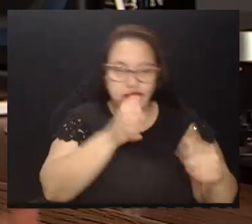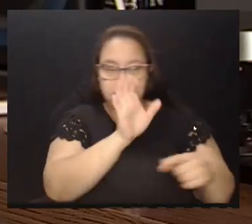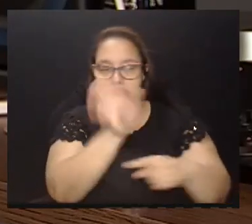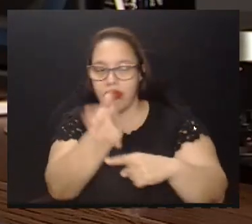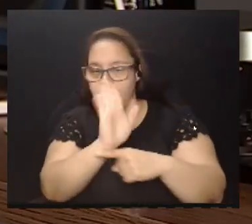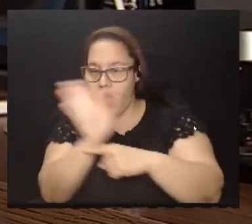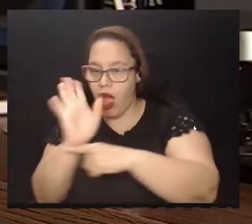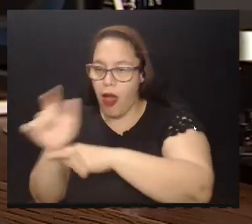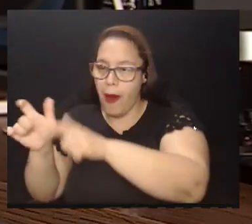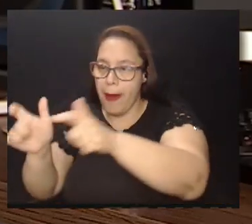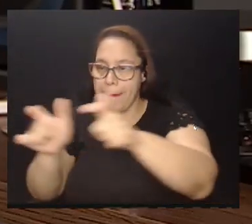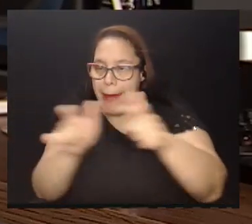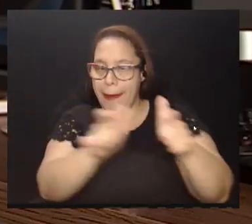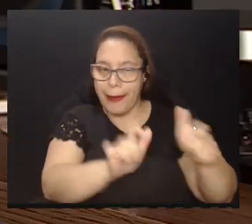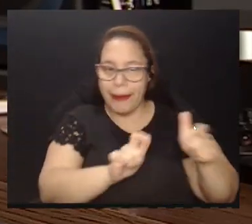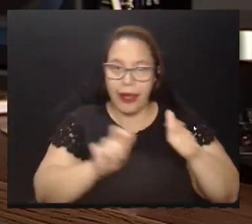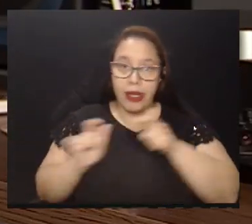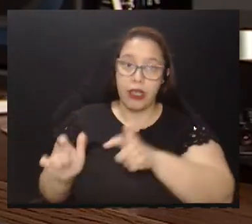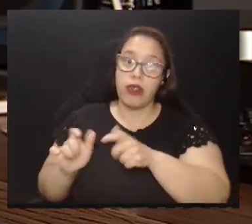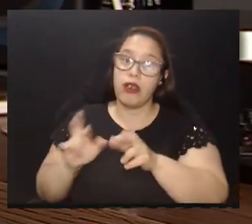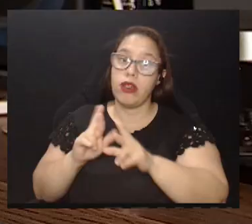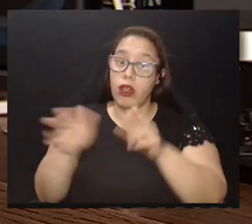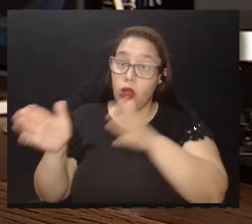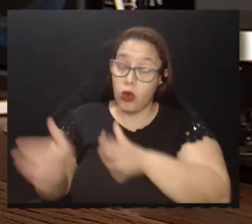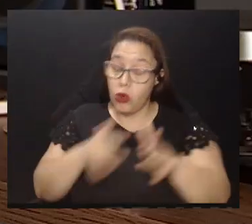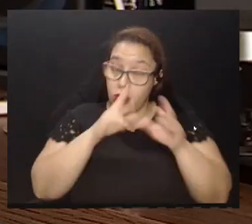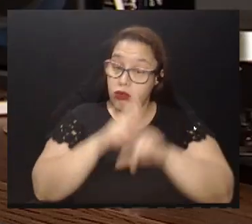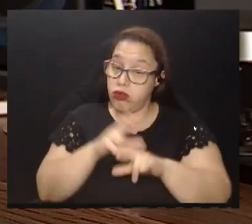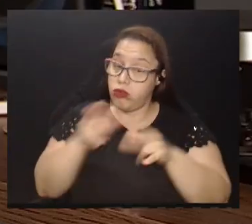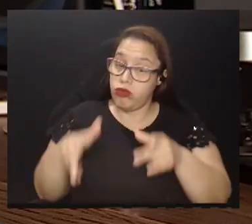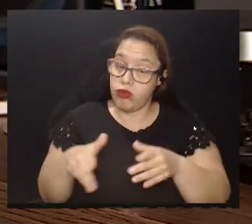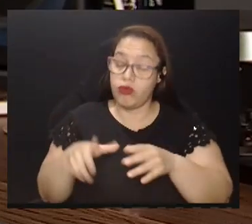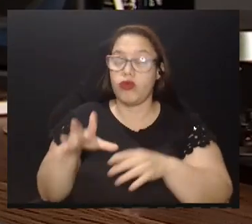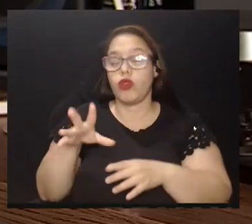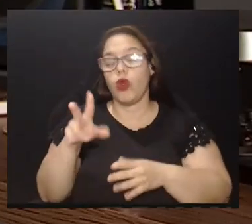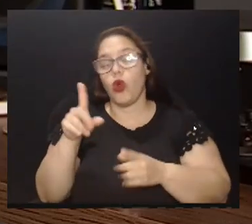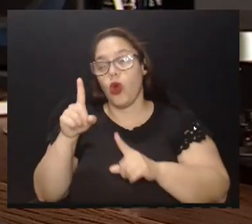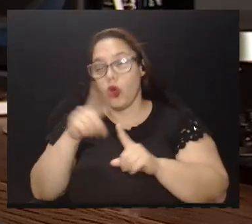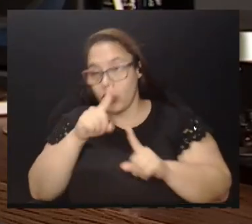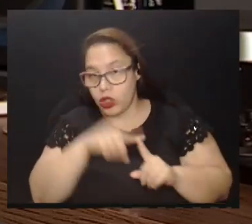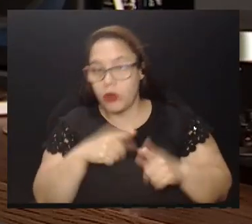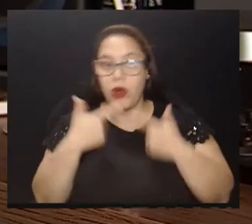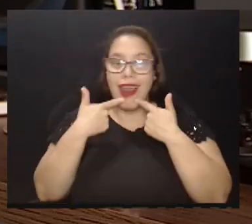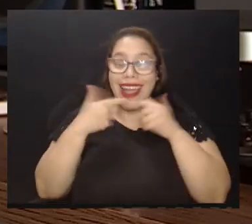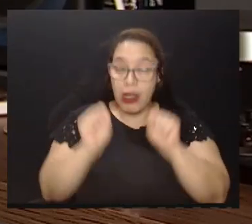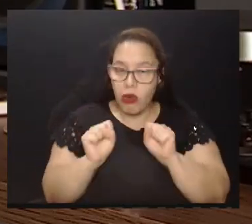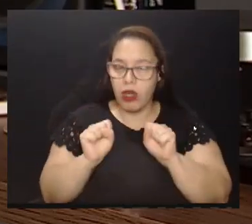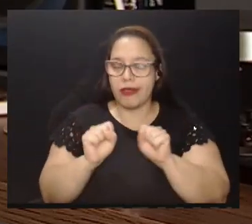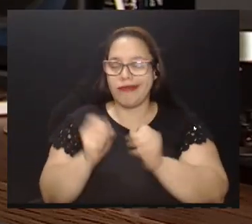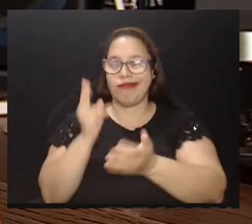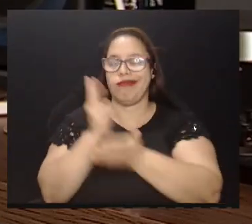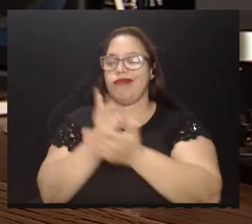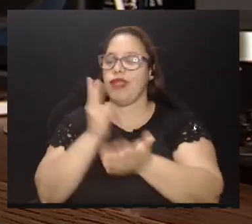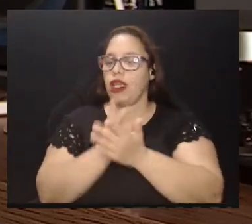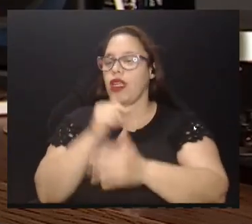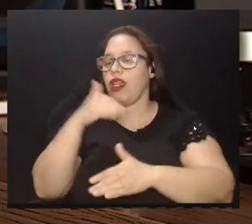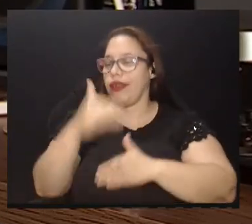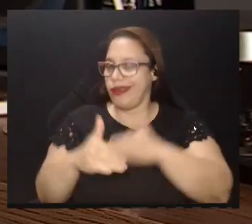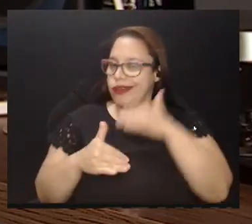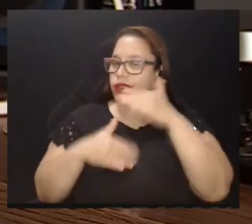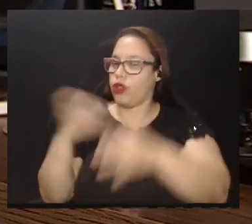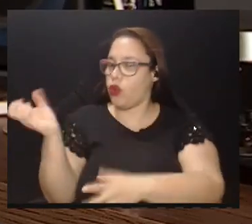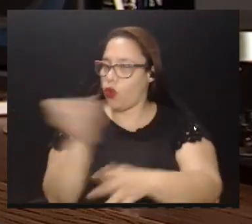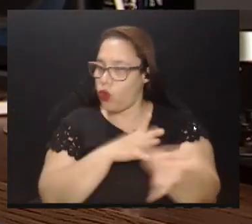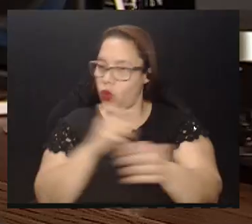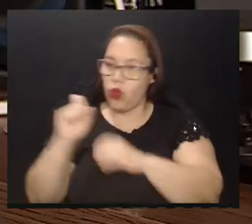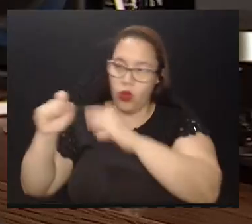pode ter maneiras de produção diferentes, estilos e linguagens, mas ele está constantemente se inovando. Então a gente pode estar filmando com grandes